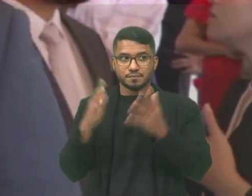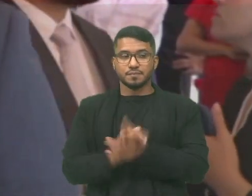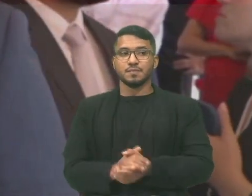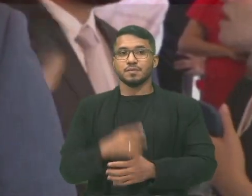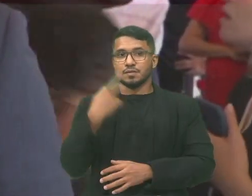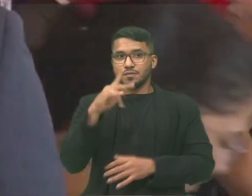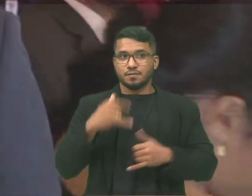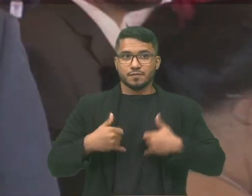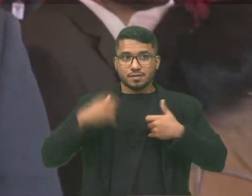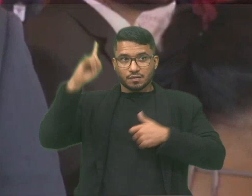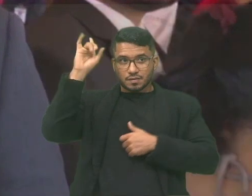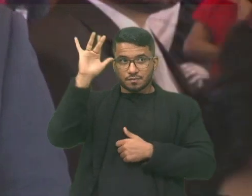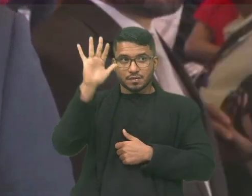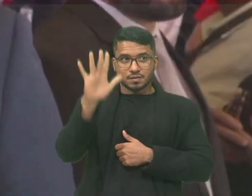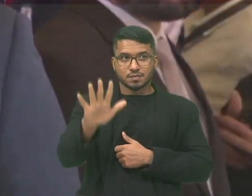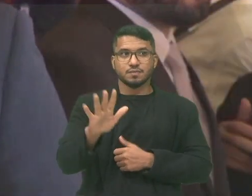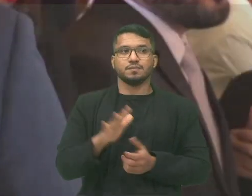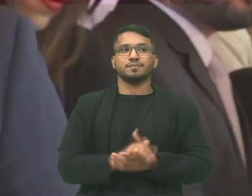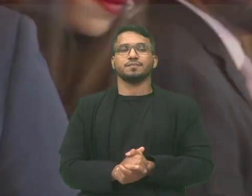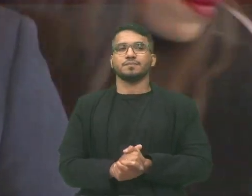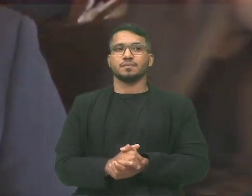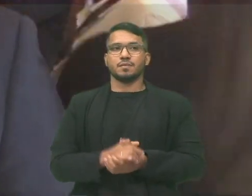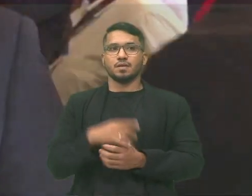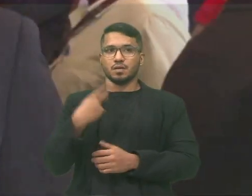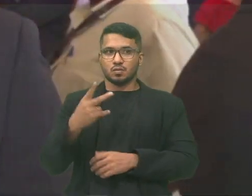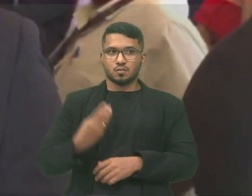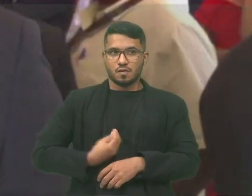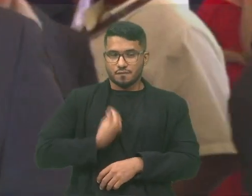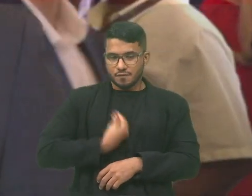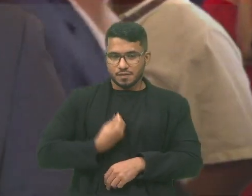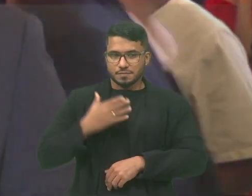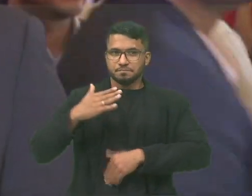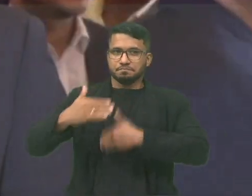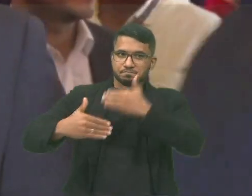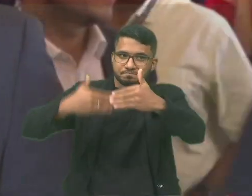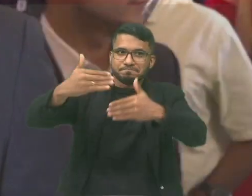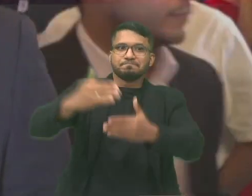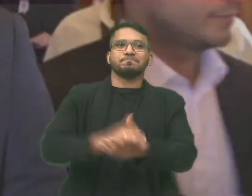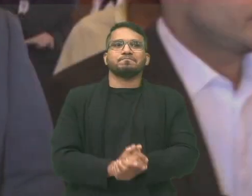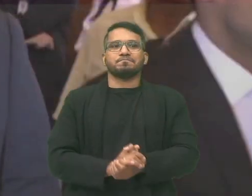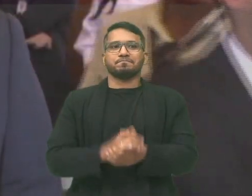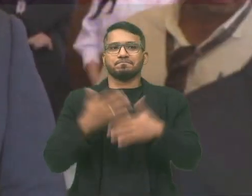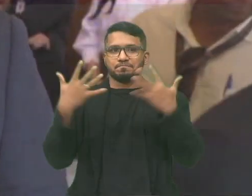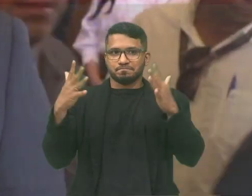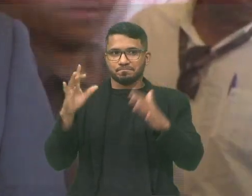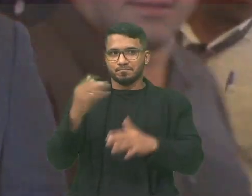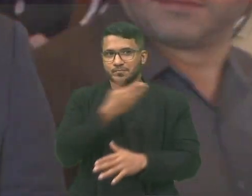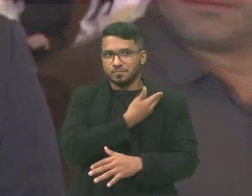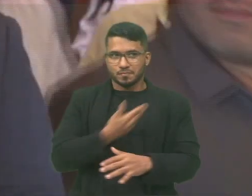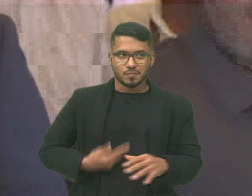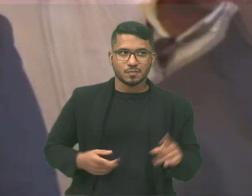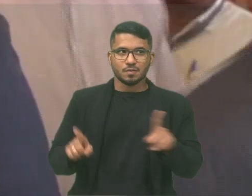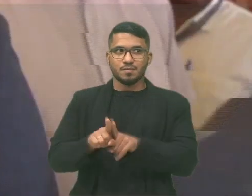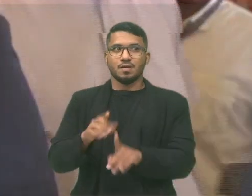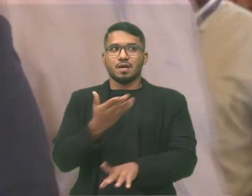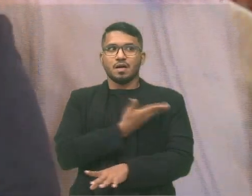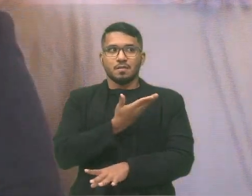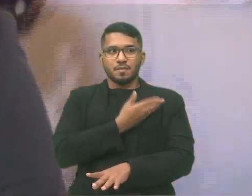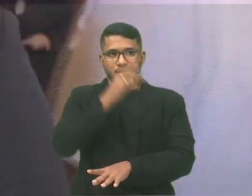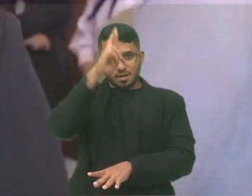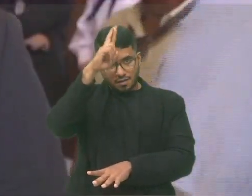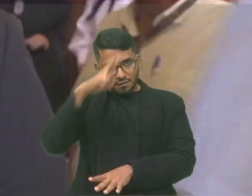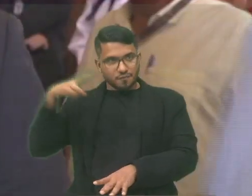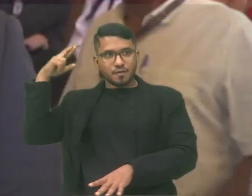seu aniversário, que Deus abençoe grandemente a sua jornada, a sua vida. E parabenizar não apenas o governador, mas também o amigo Rafael